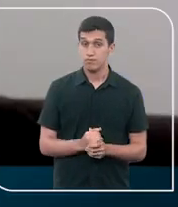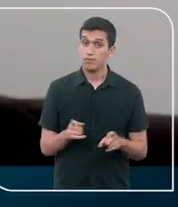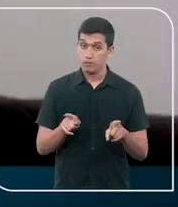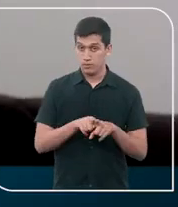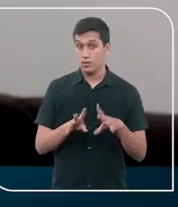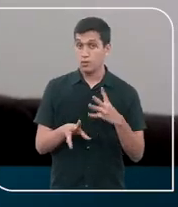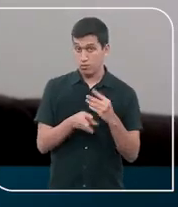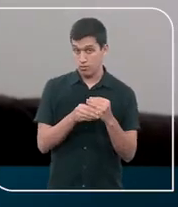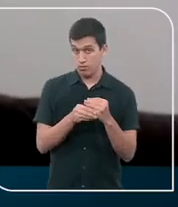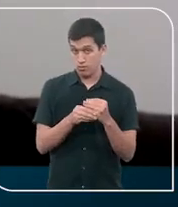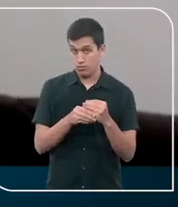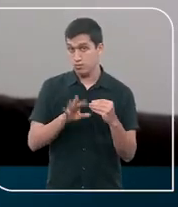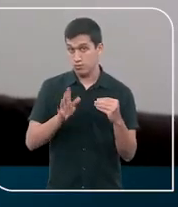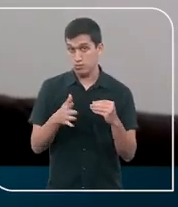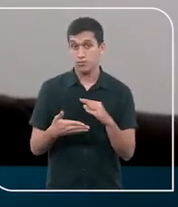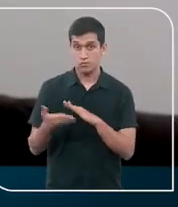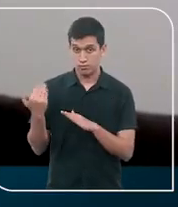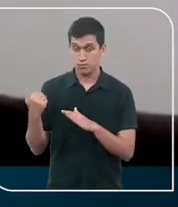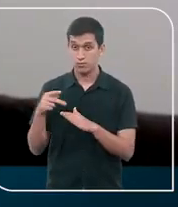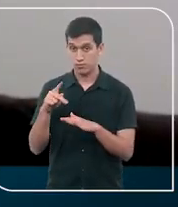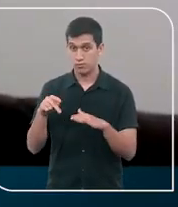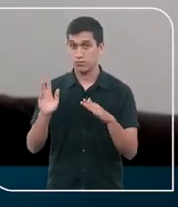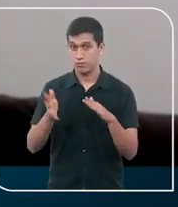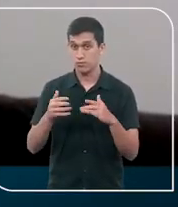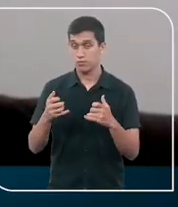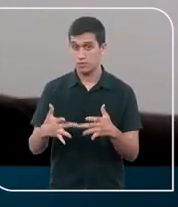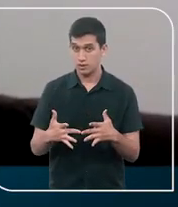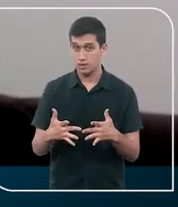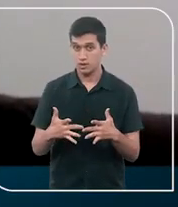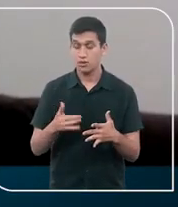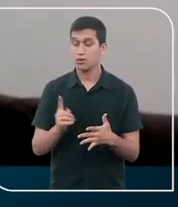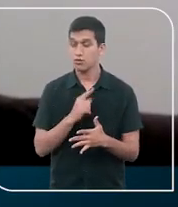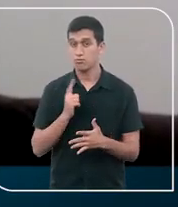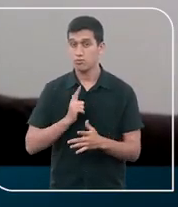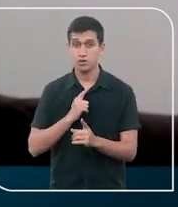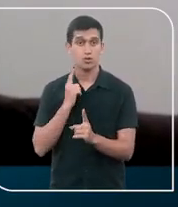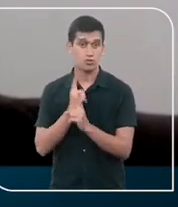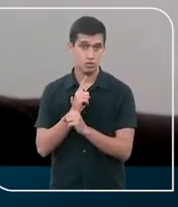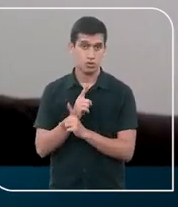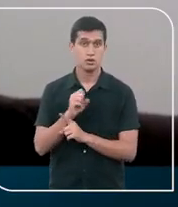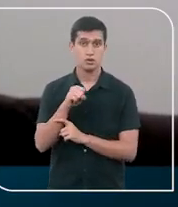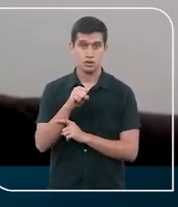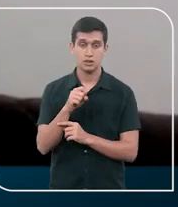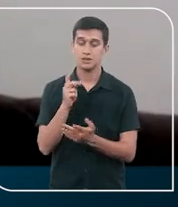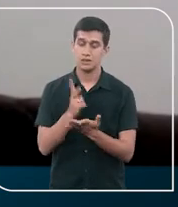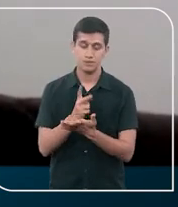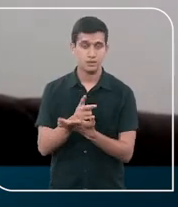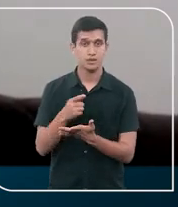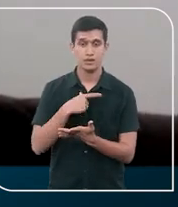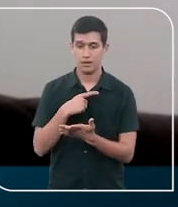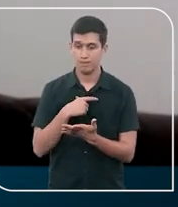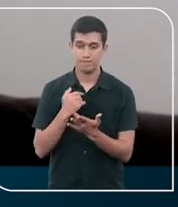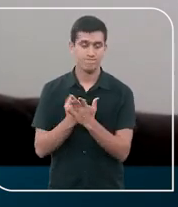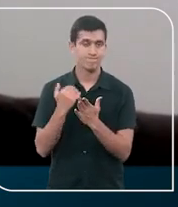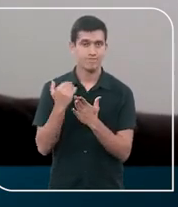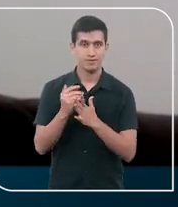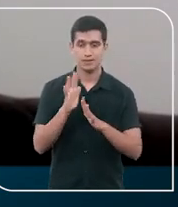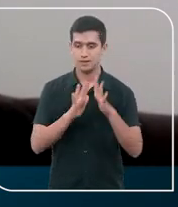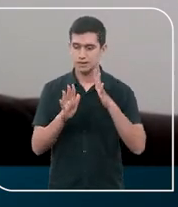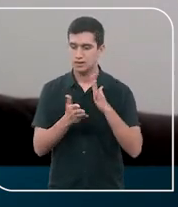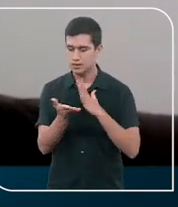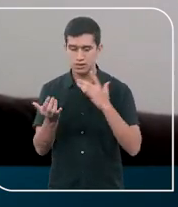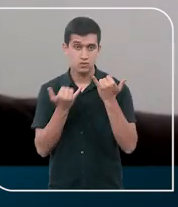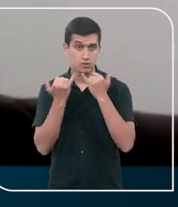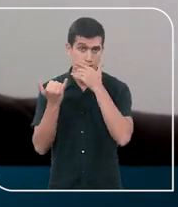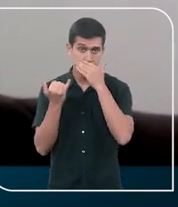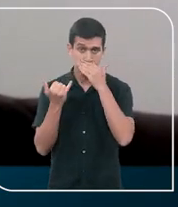favor, Francisco Egito, como você bem falou, nós temos, então, assim, sempre houve uma cautela com esses dados, né, e muitos problemas